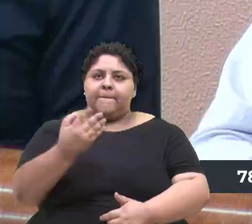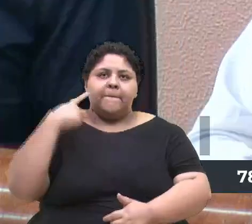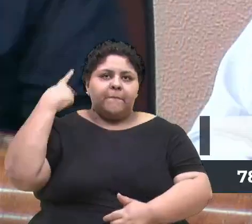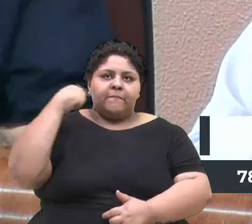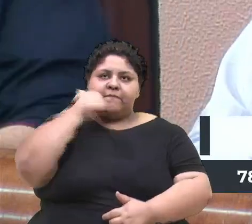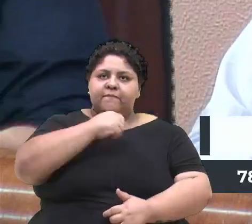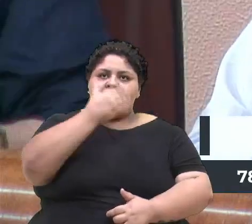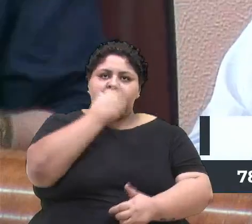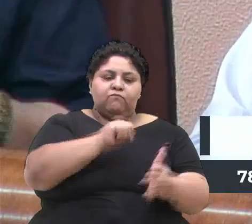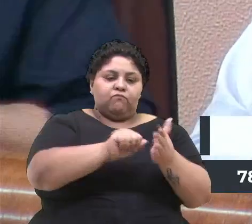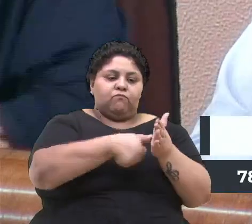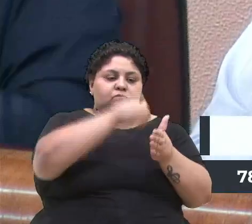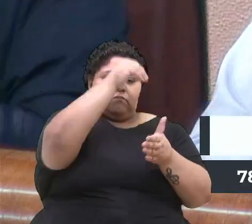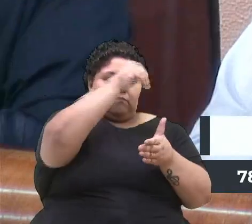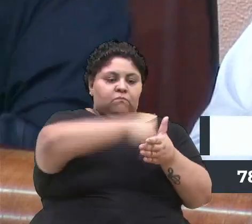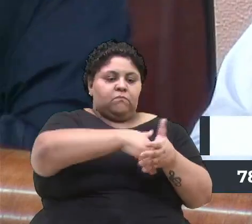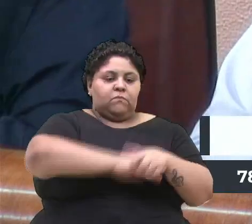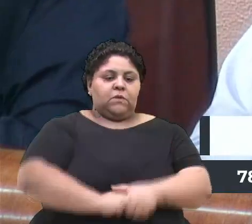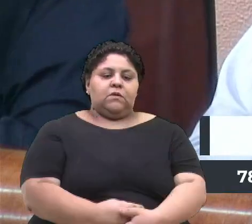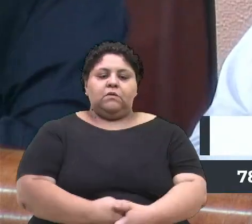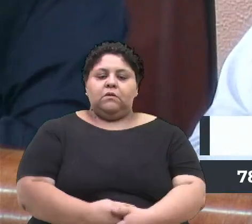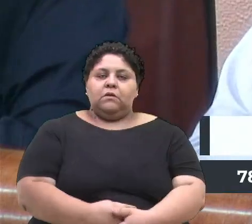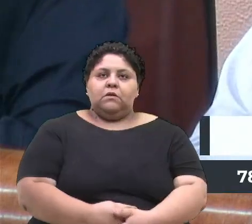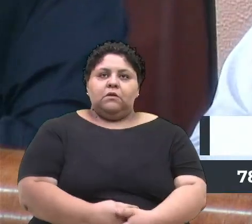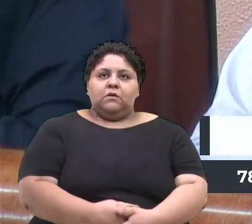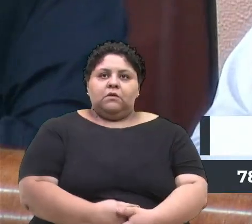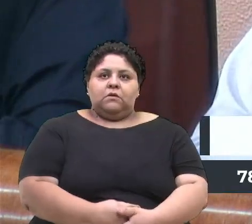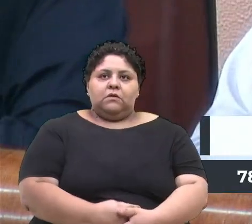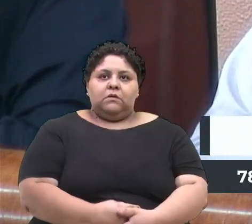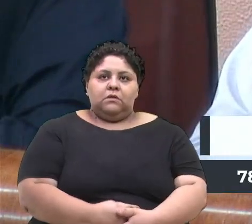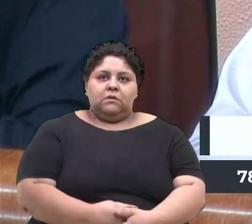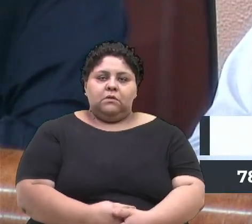vereadores que registrem seus votos.